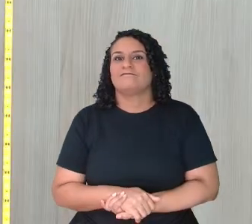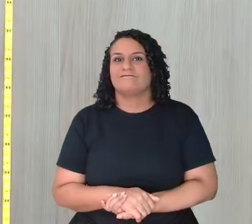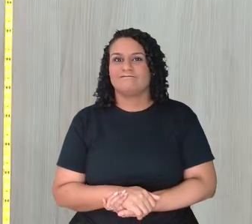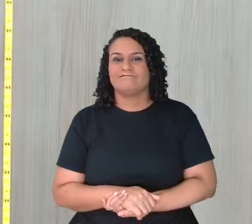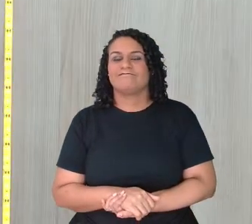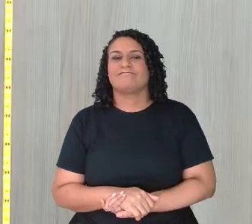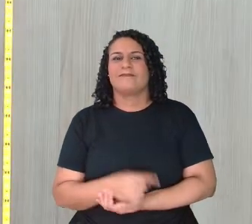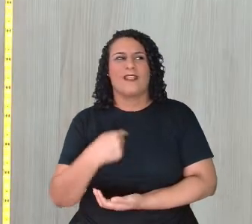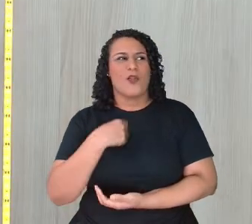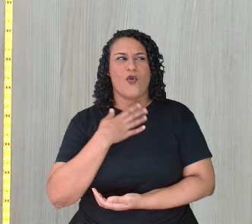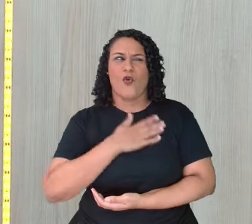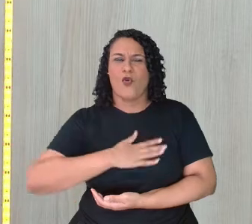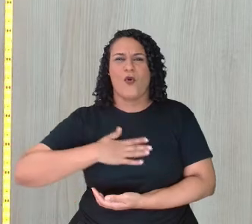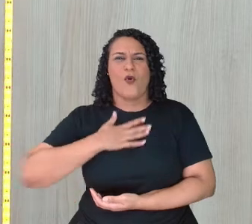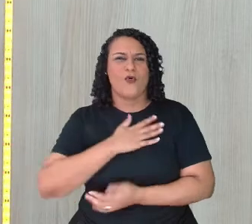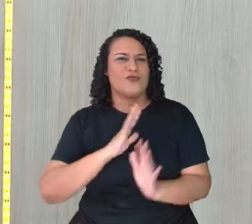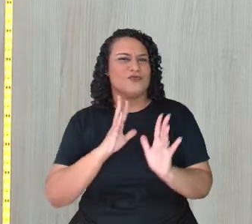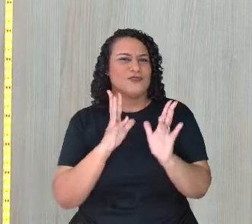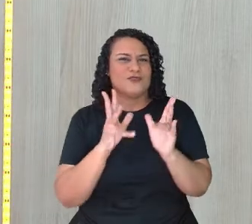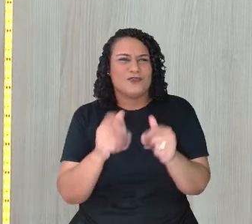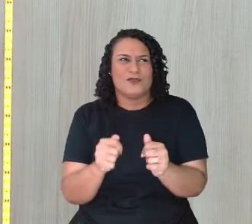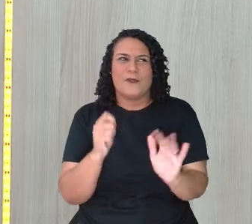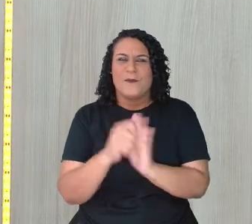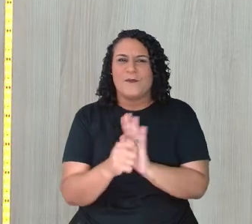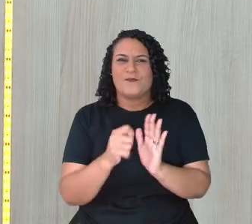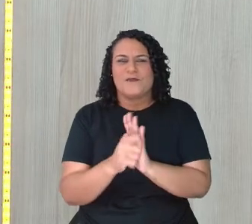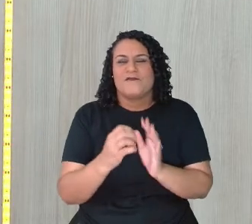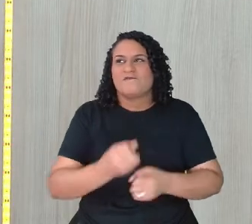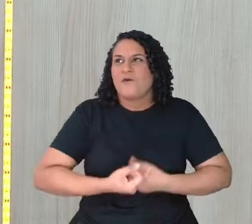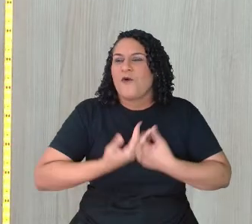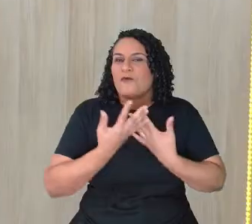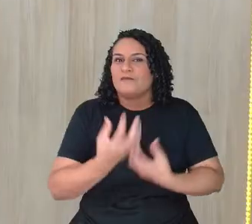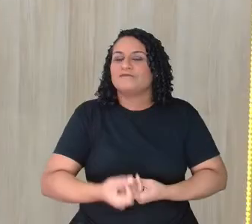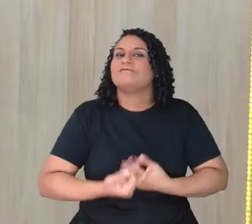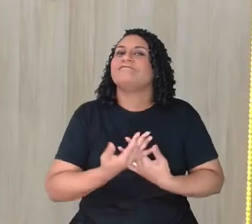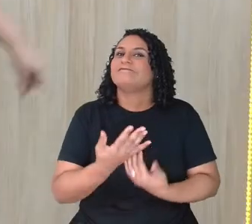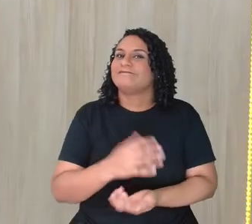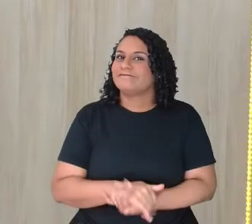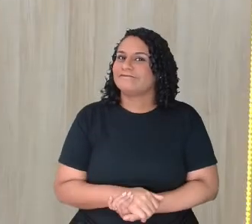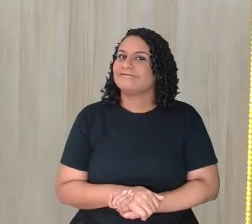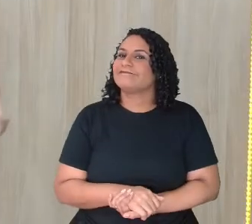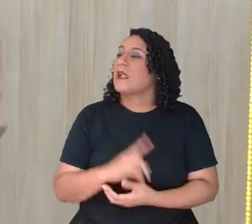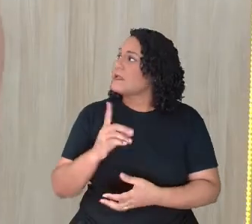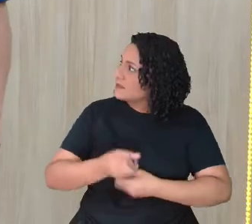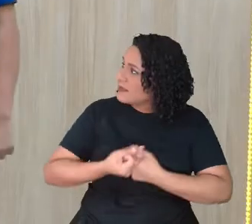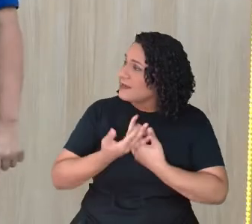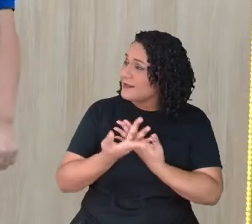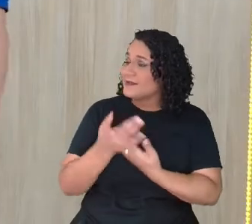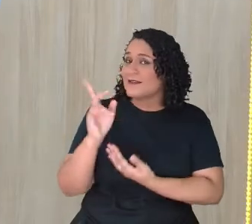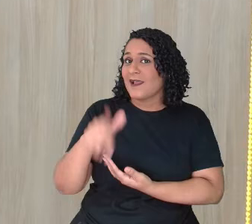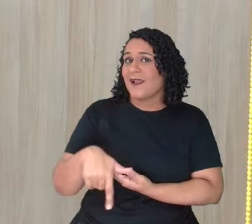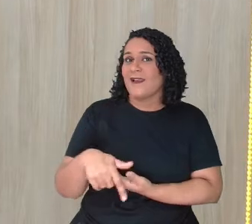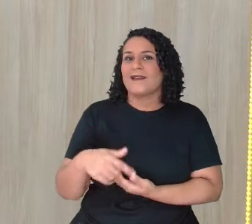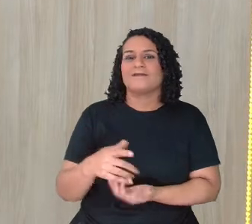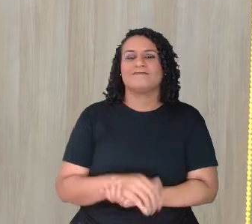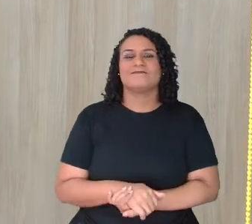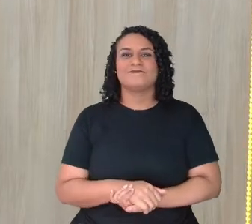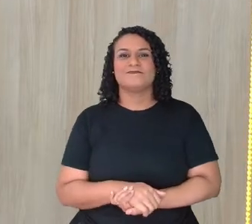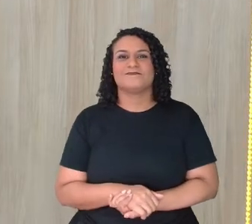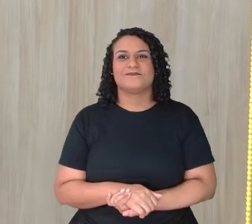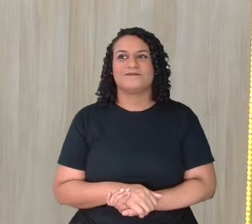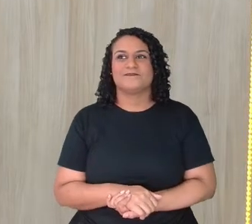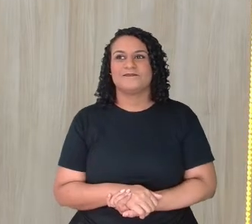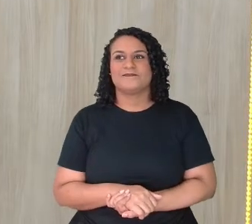professora Pois Adriana? Eu é, gosto de tudo que está escrito. maravilhoso. Essa declaração é uma poesia muito